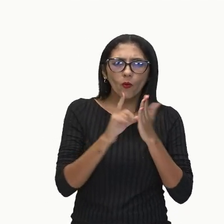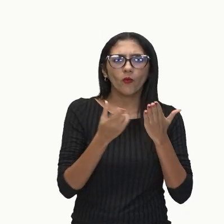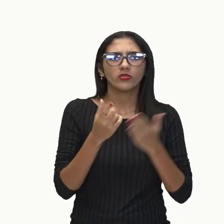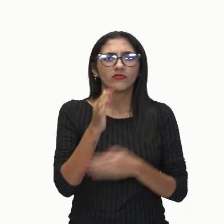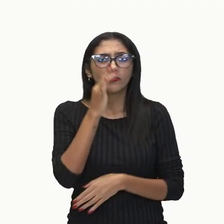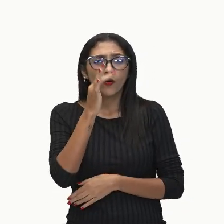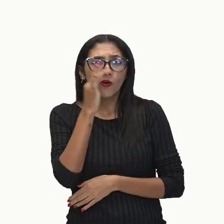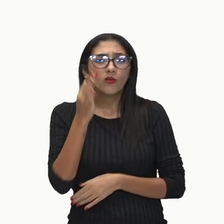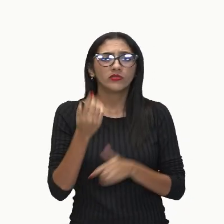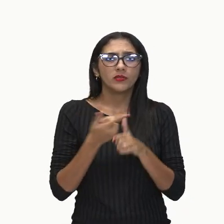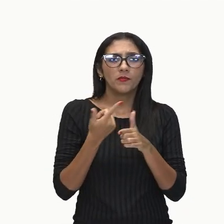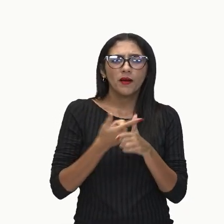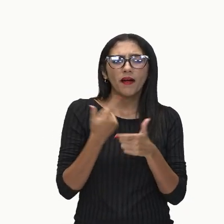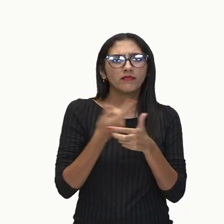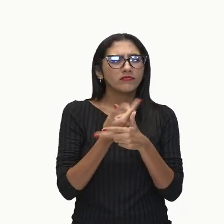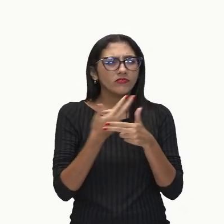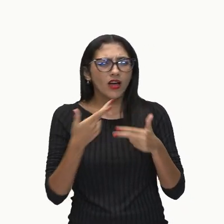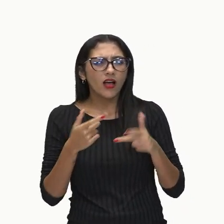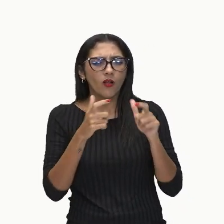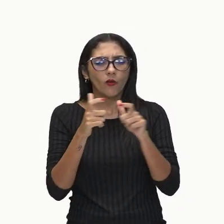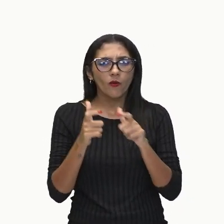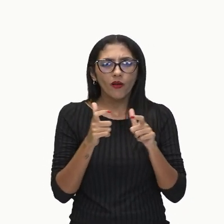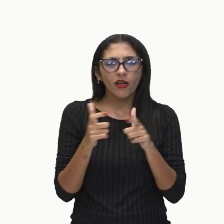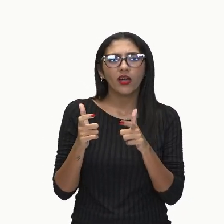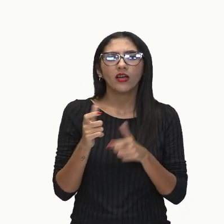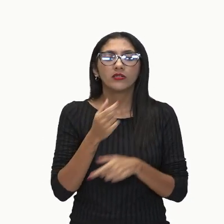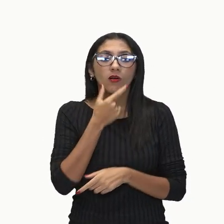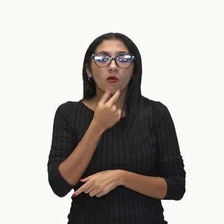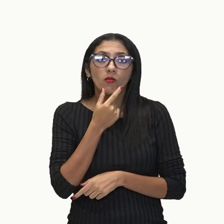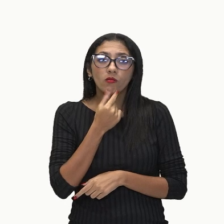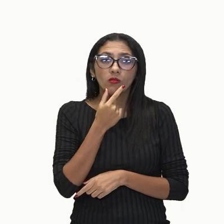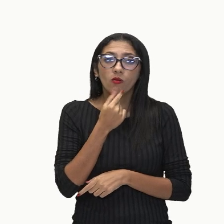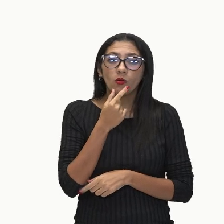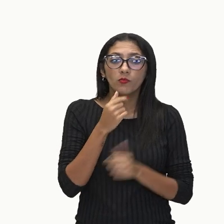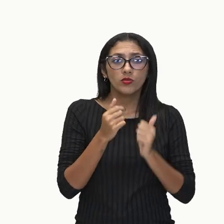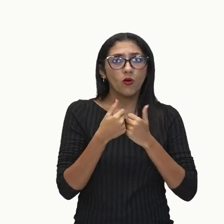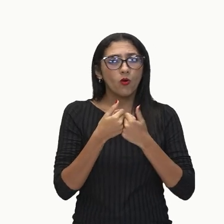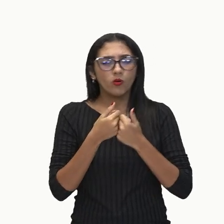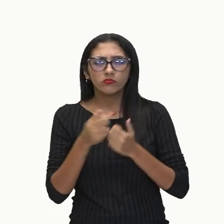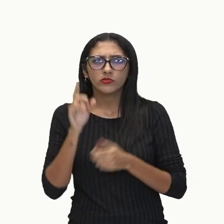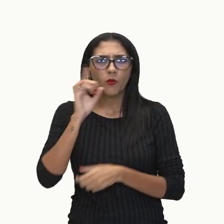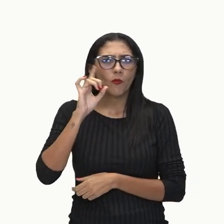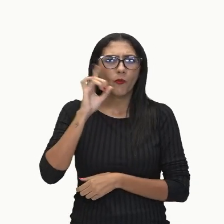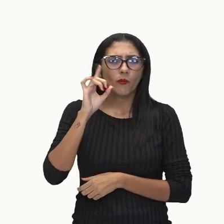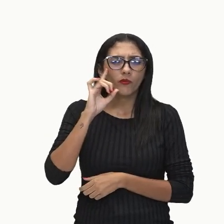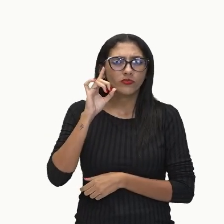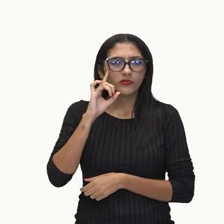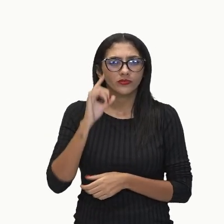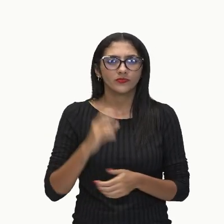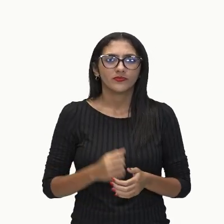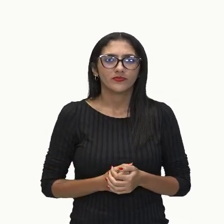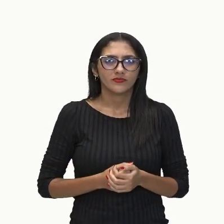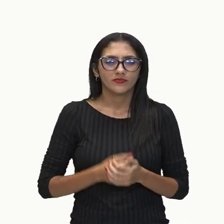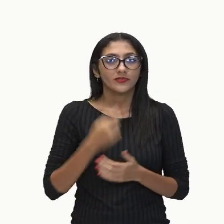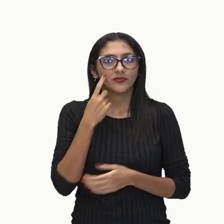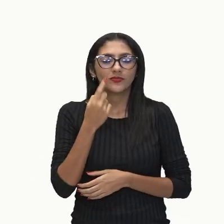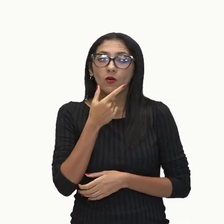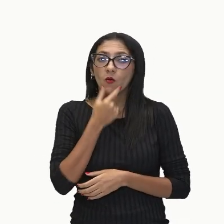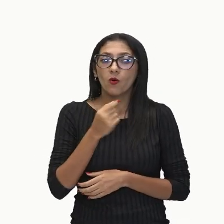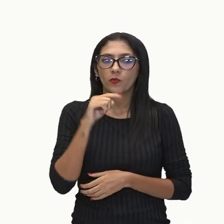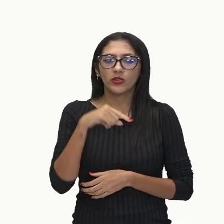mercados, boutique, viajo no ônibus Estrada de Ferro Leblon. Então percebam, esse é o lírico, volta do trabalho à